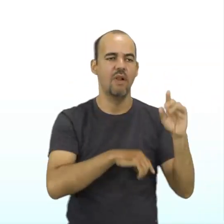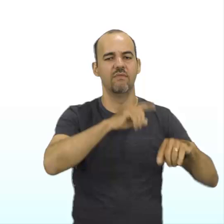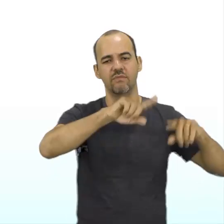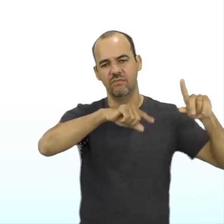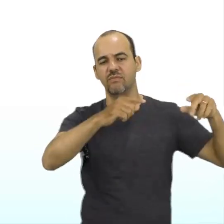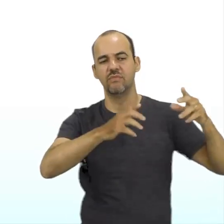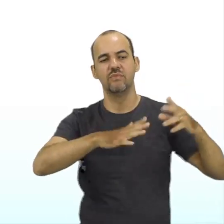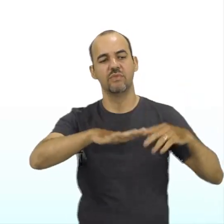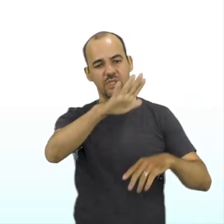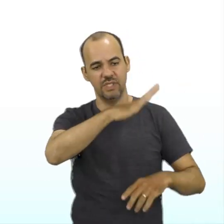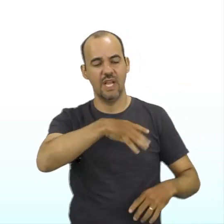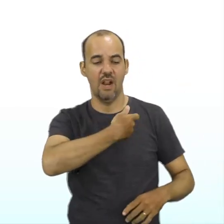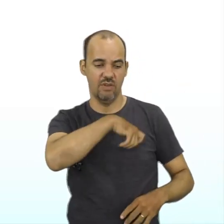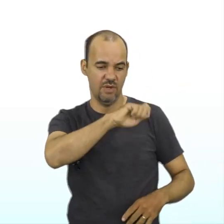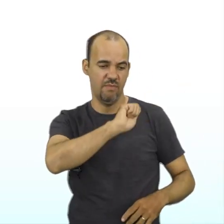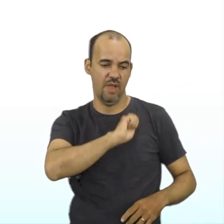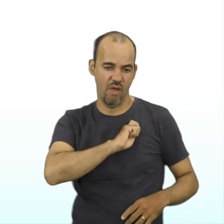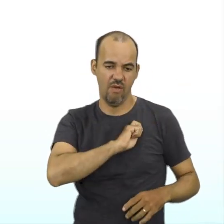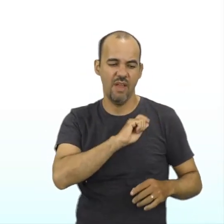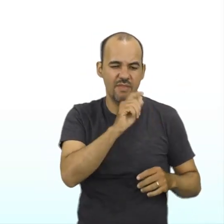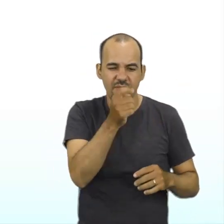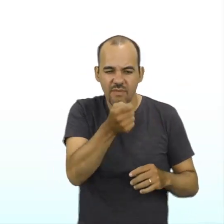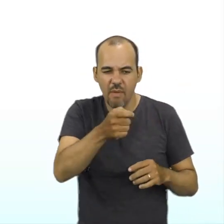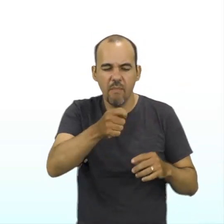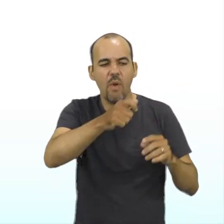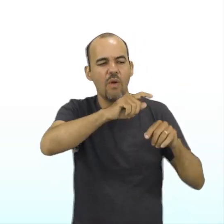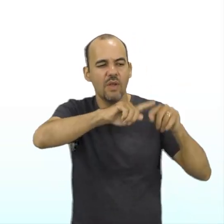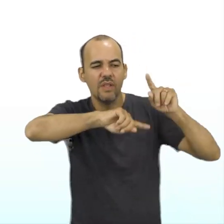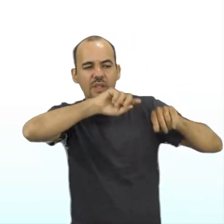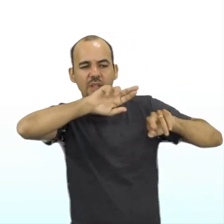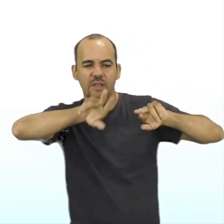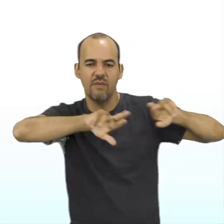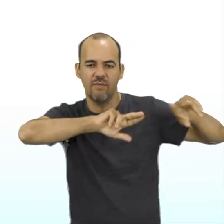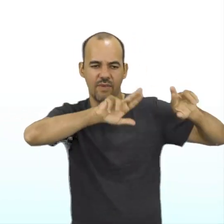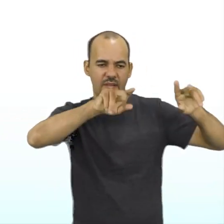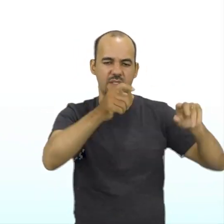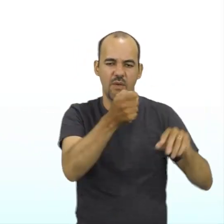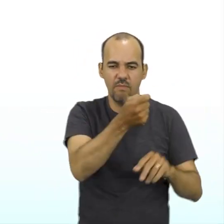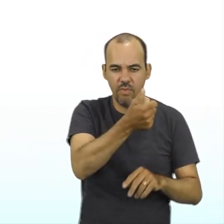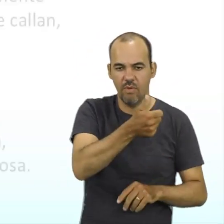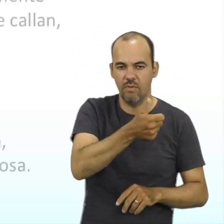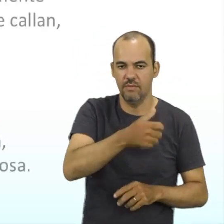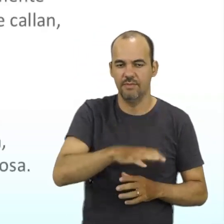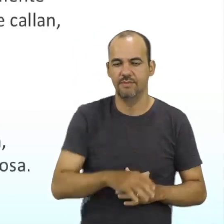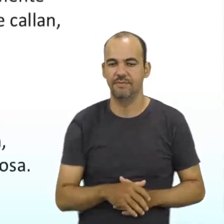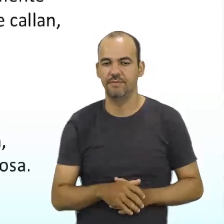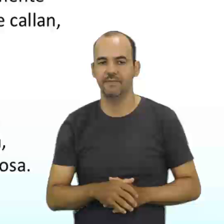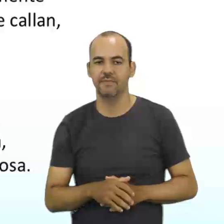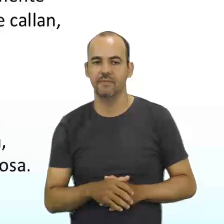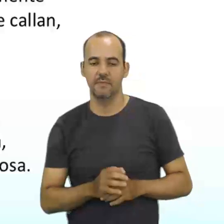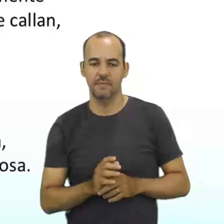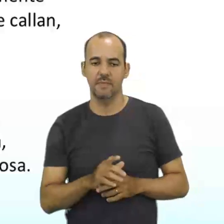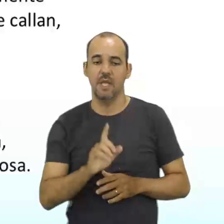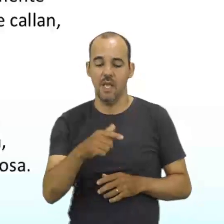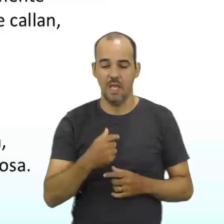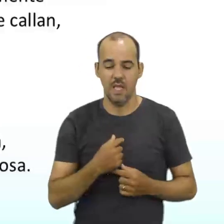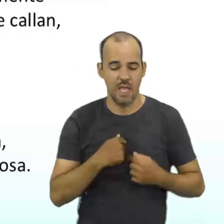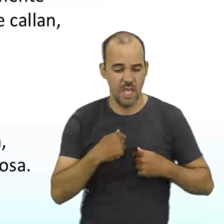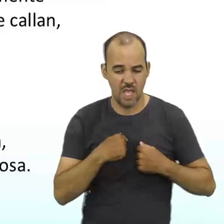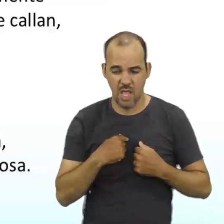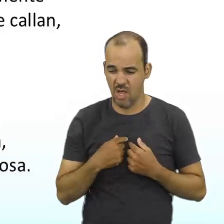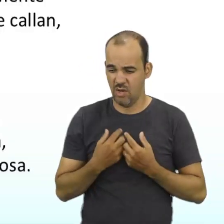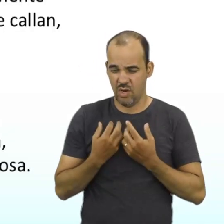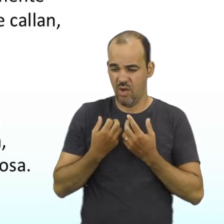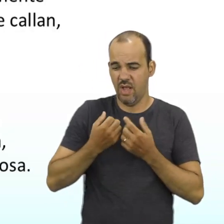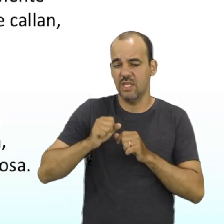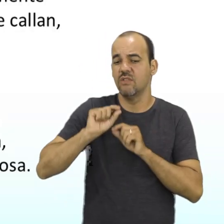vocês, porque isso muitas vezes faz parte do contexto da prova do Enem. Então, o texto segue, e me nego